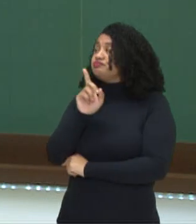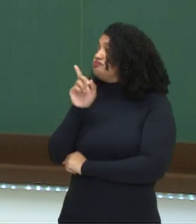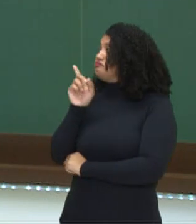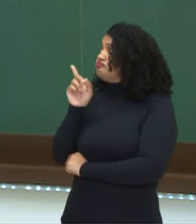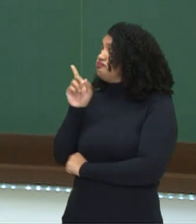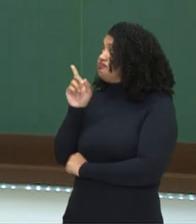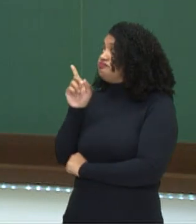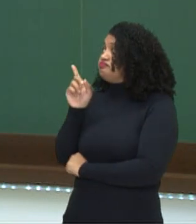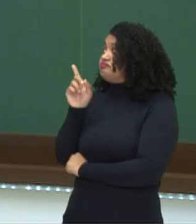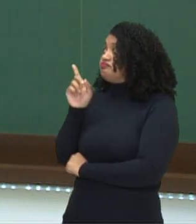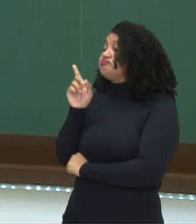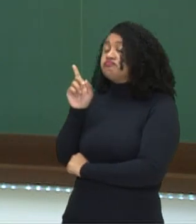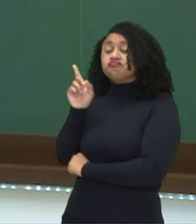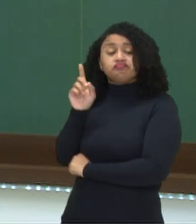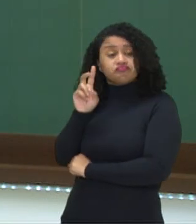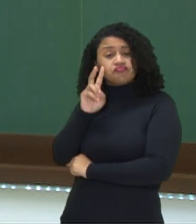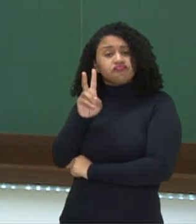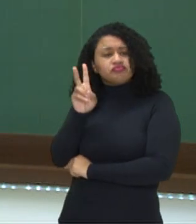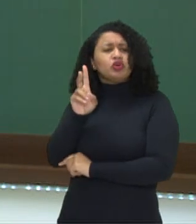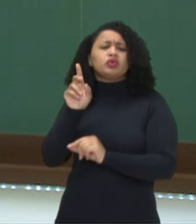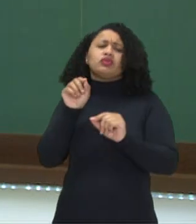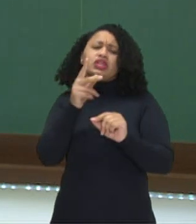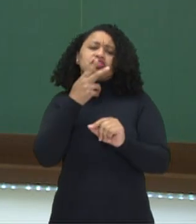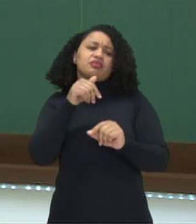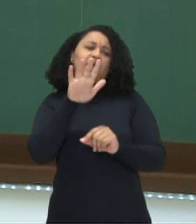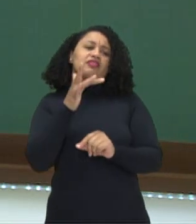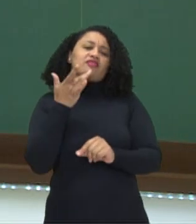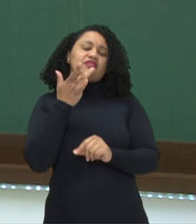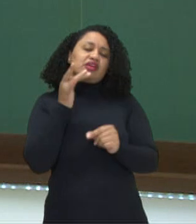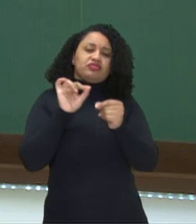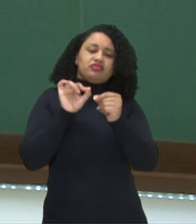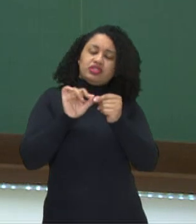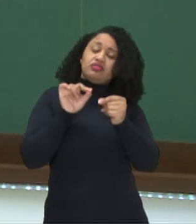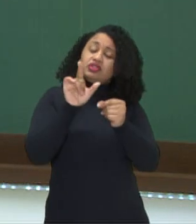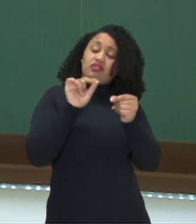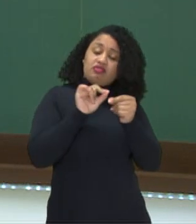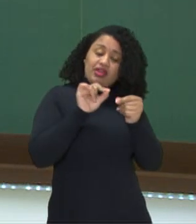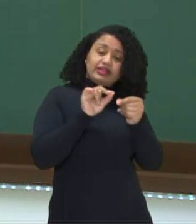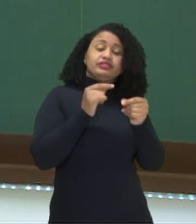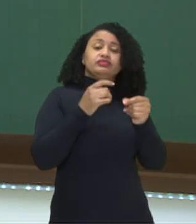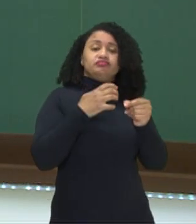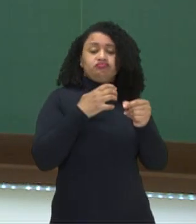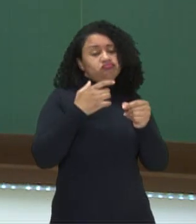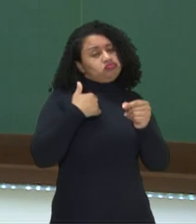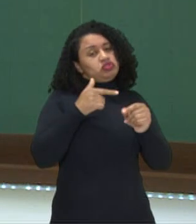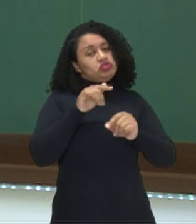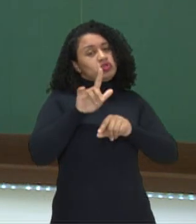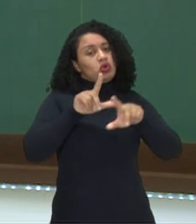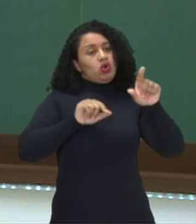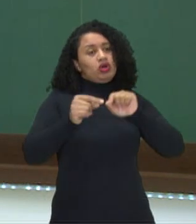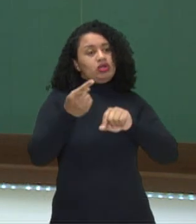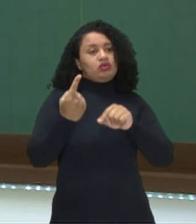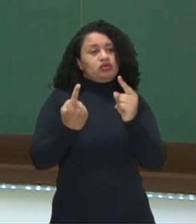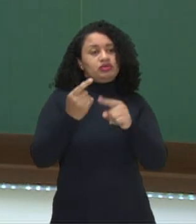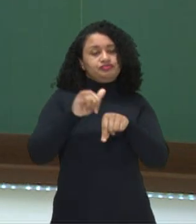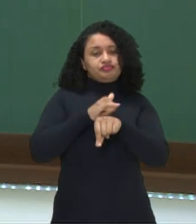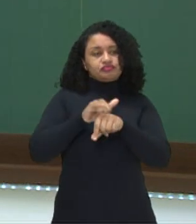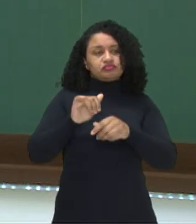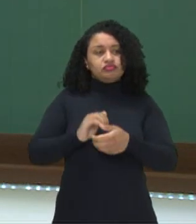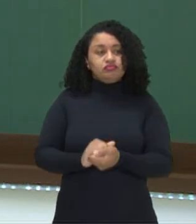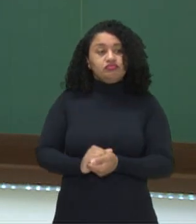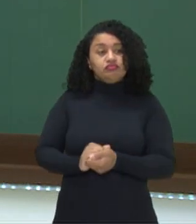mesma coisa, tá bom? Aquilo que ficar mais confortável para você, você resolve e você aplica, tá? A letra B é